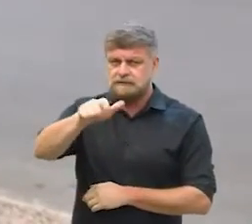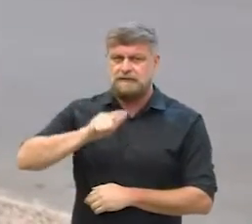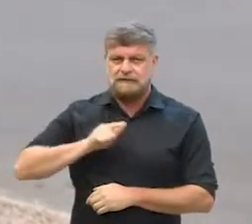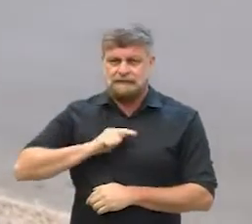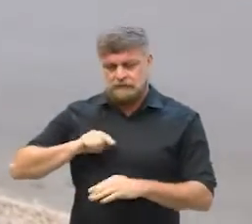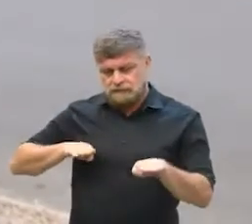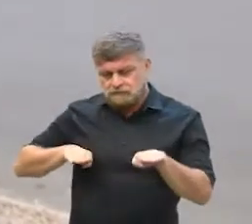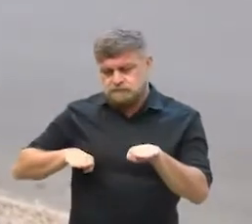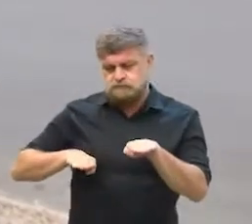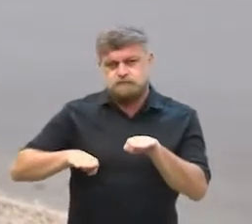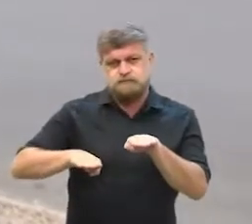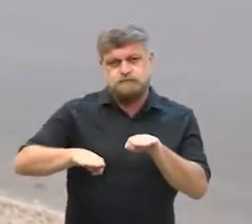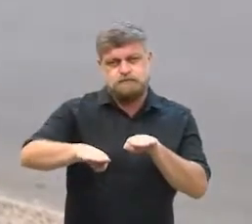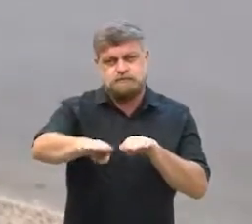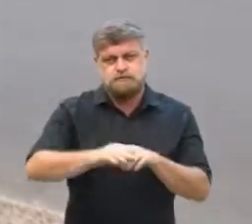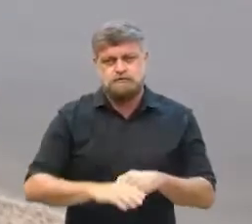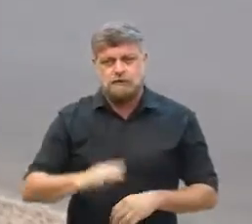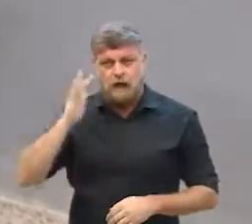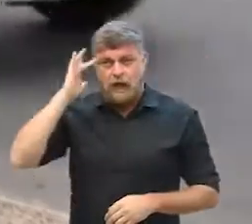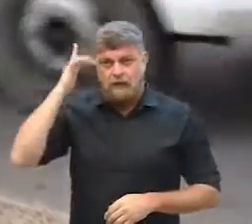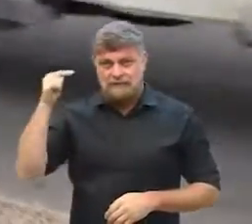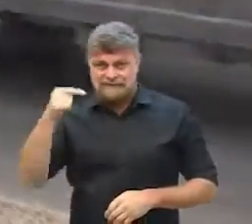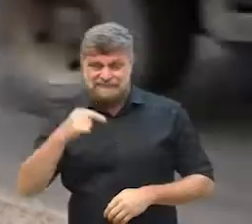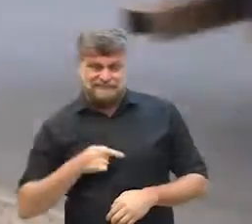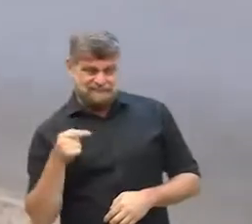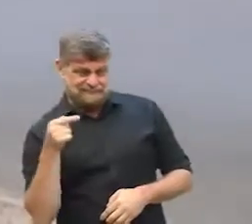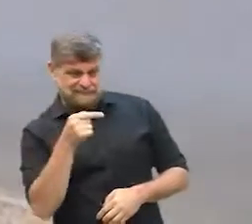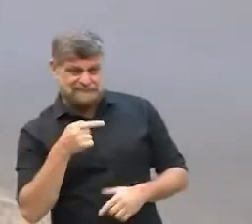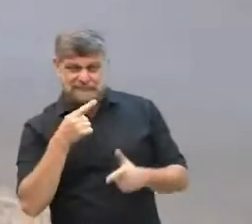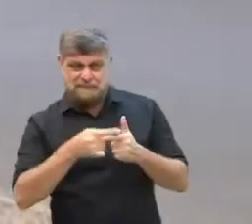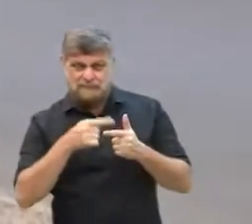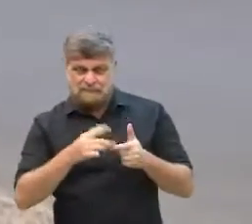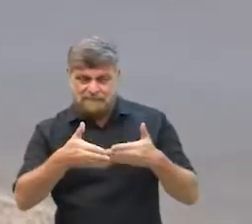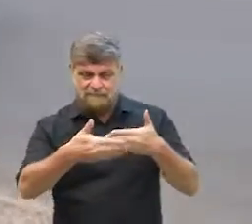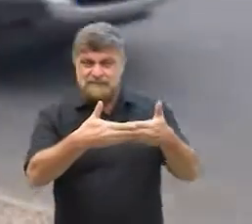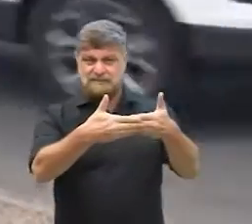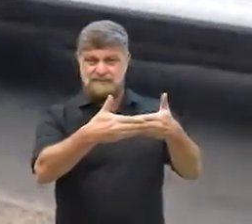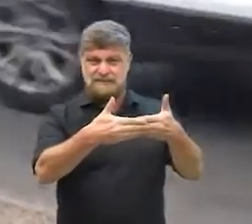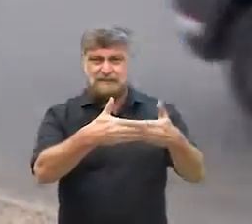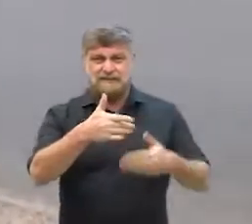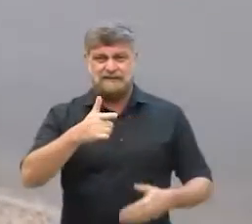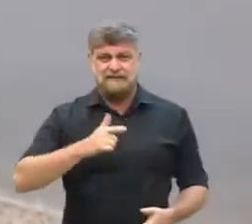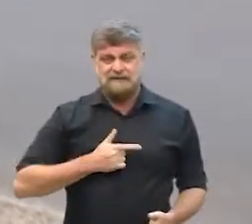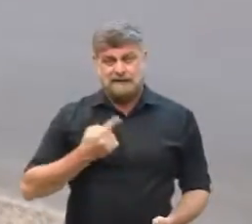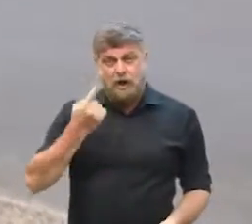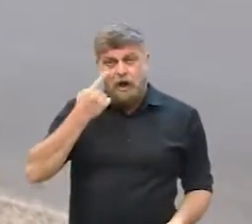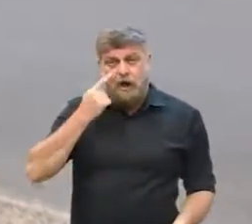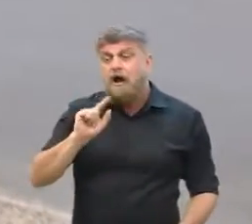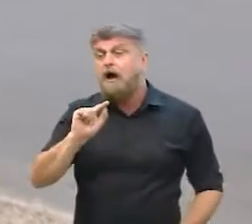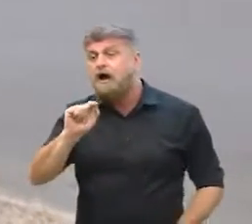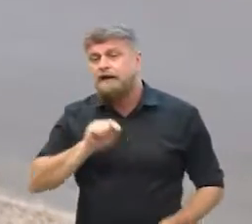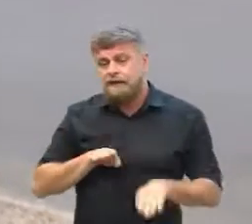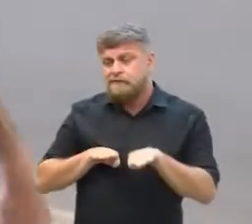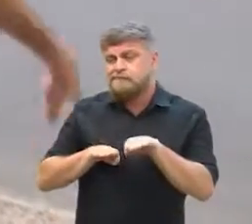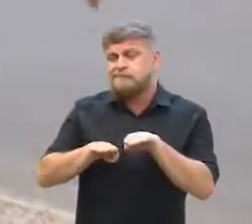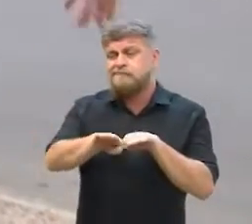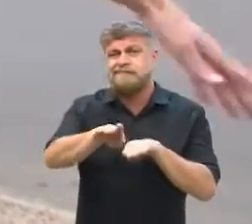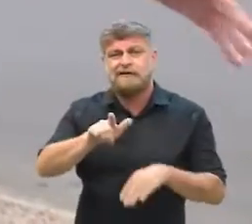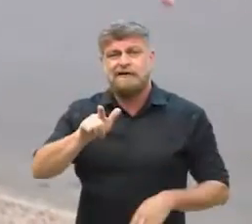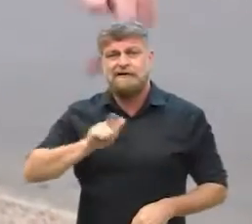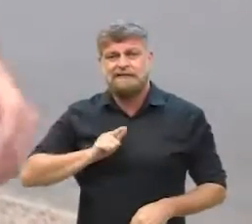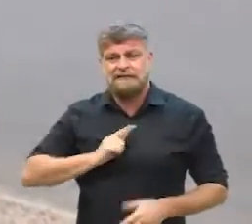fora a fora, né? Que aí eu acho que essa entrada aqui eles fechariam, né? Porque quem sai daqui,